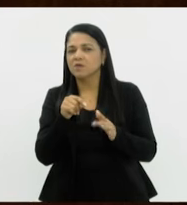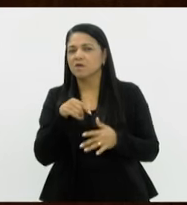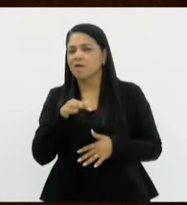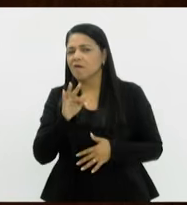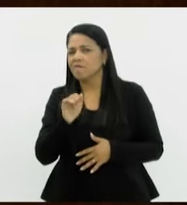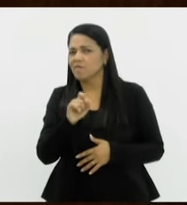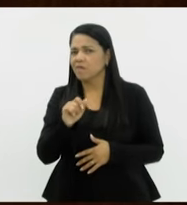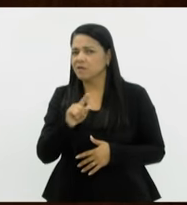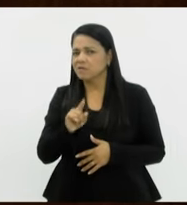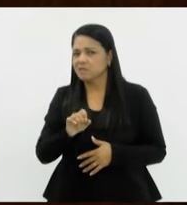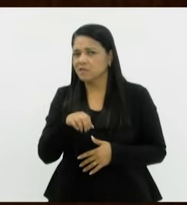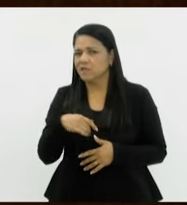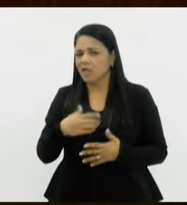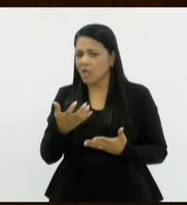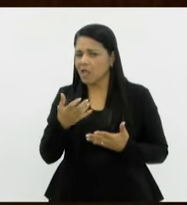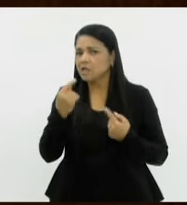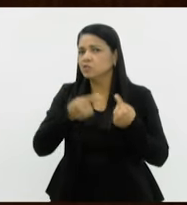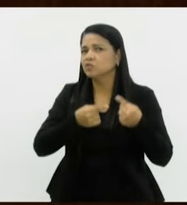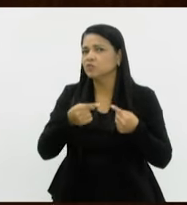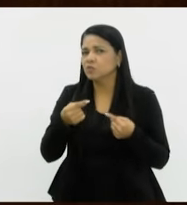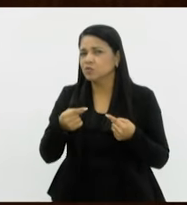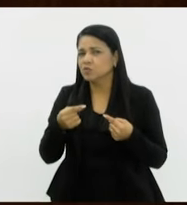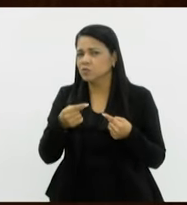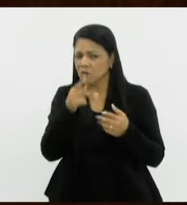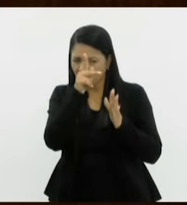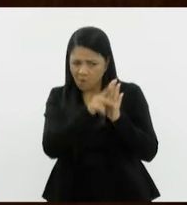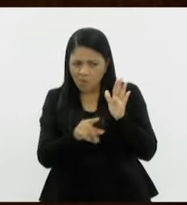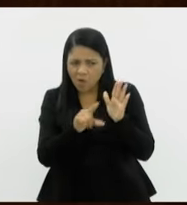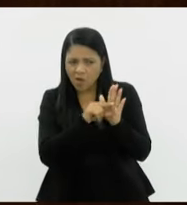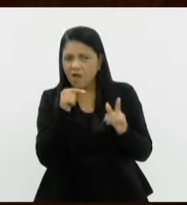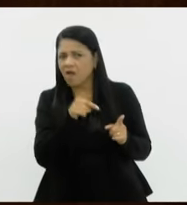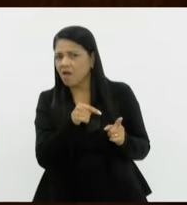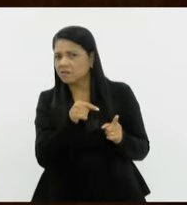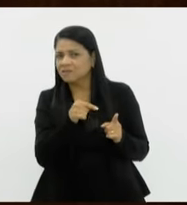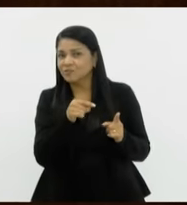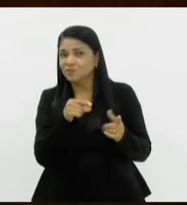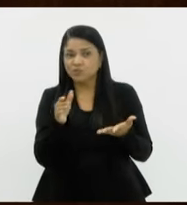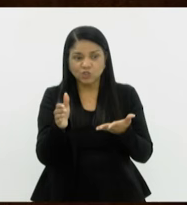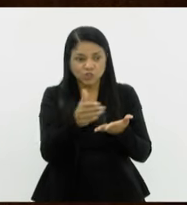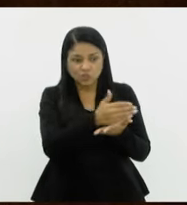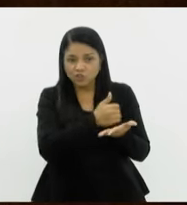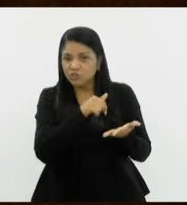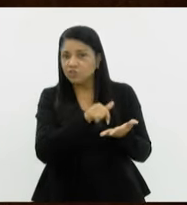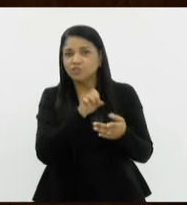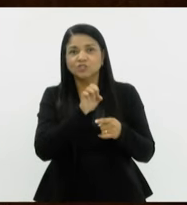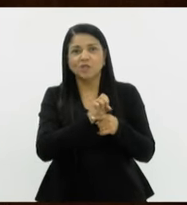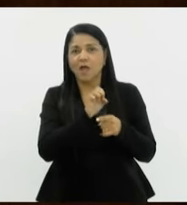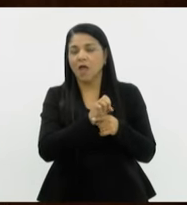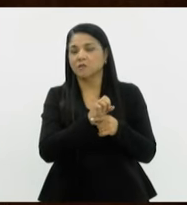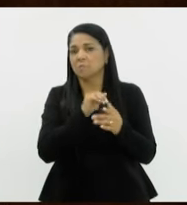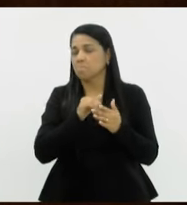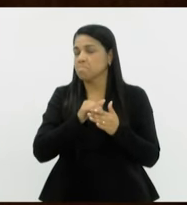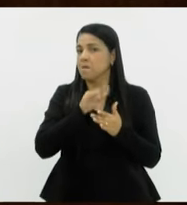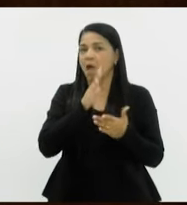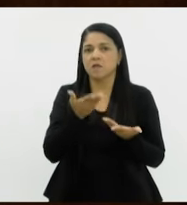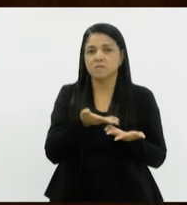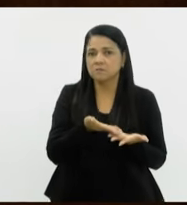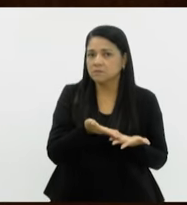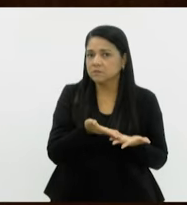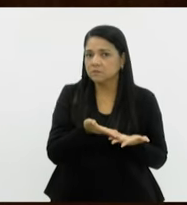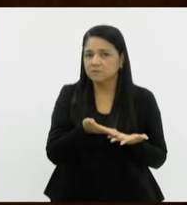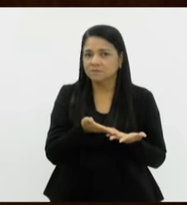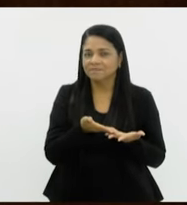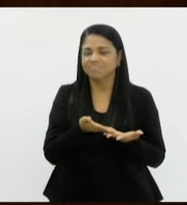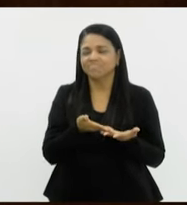discutir, tendo em vista que projeto desse só vai fazer o Estado arrecadar mais. Mas, claro, que a turma